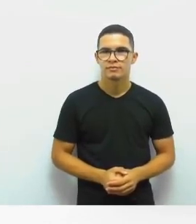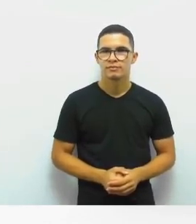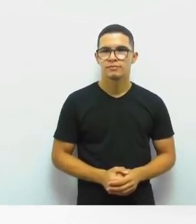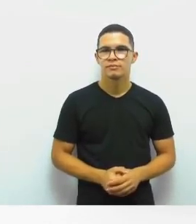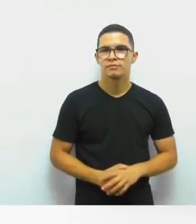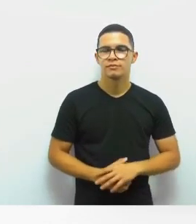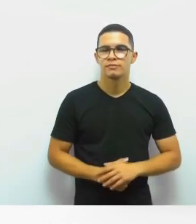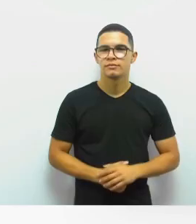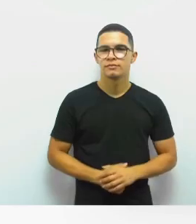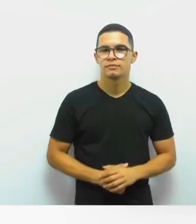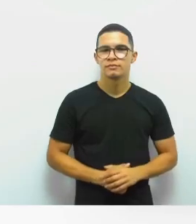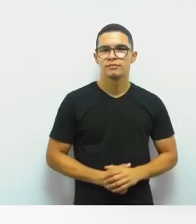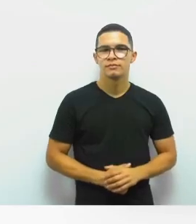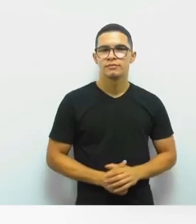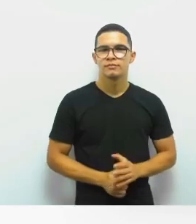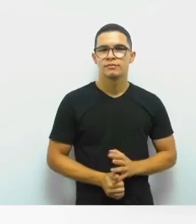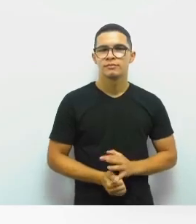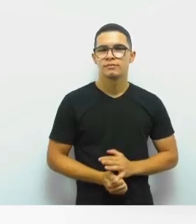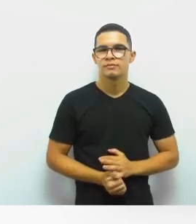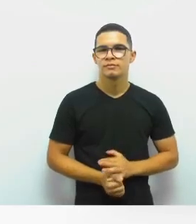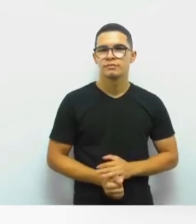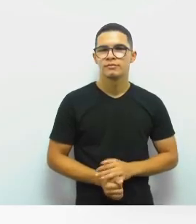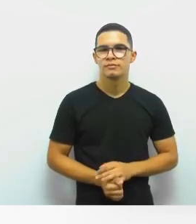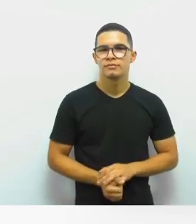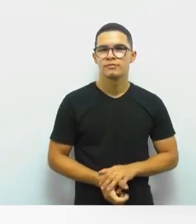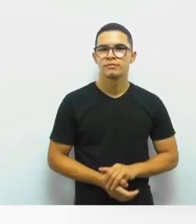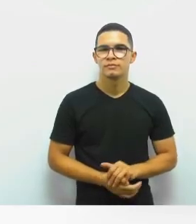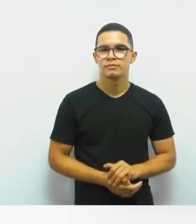Jorginho Brum, Marcos Coelho,